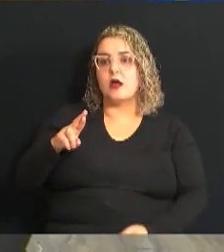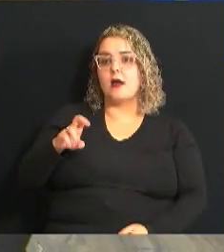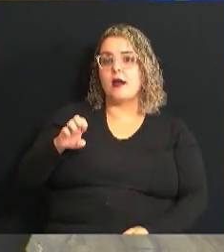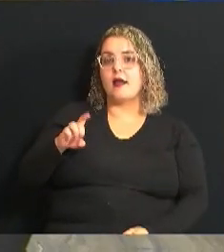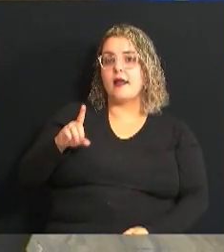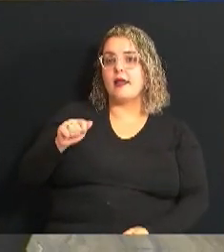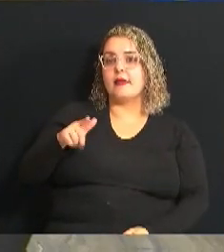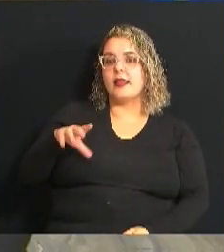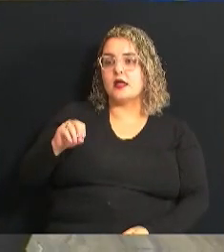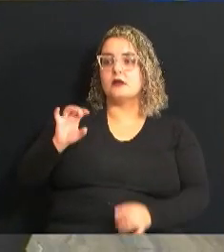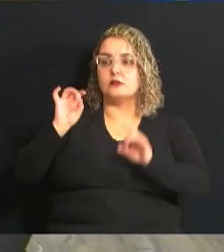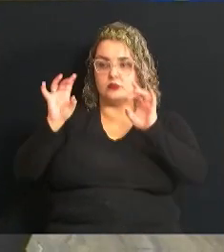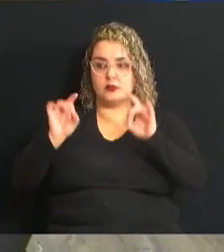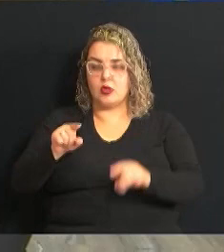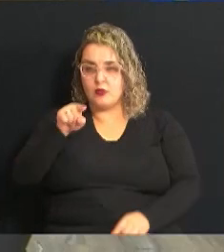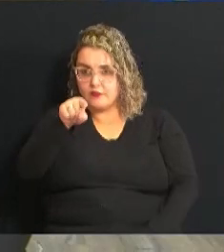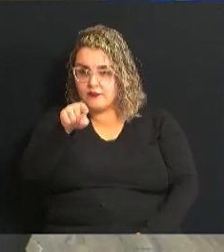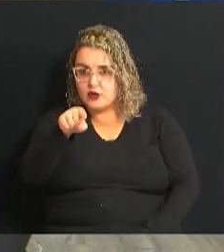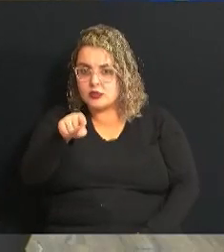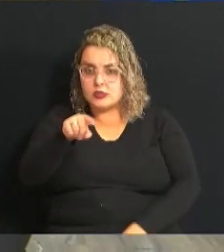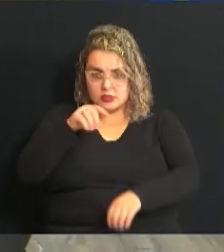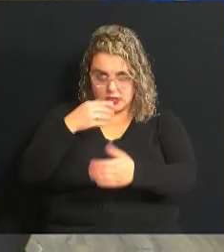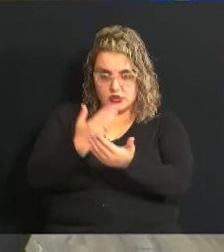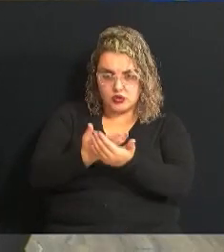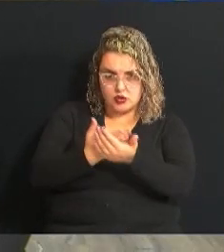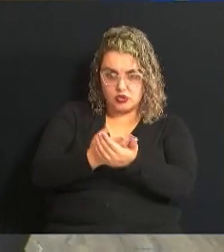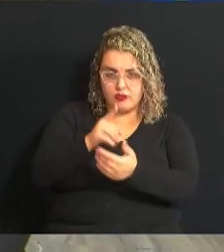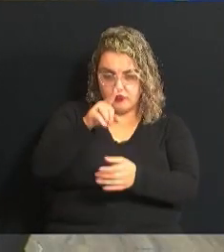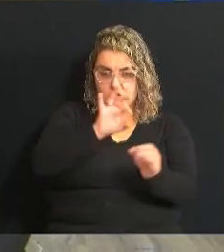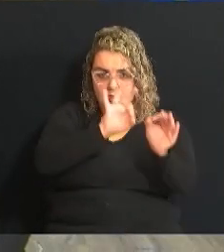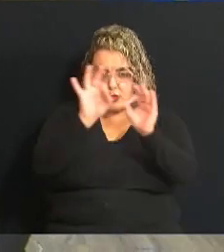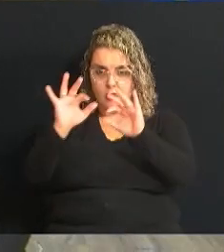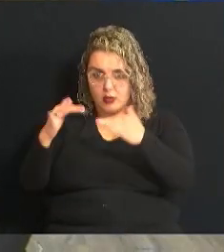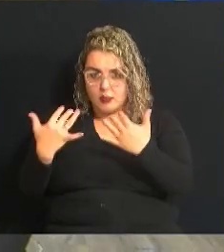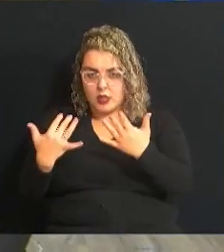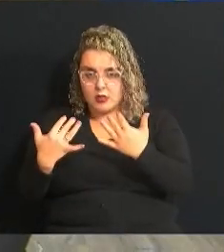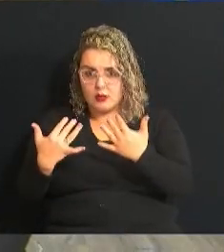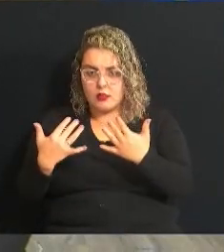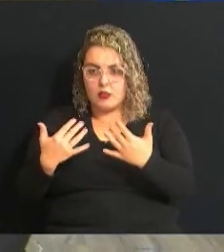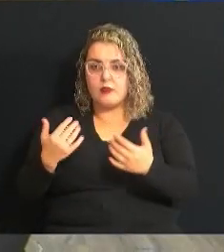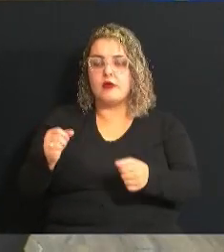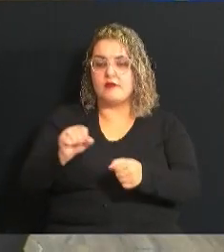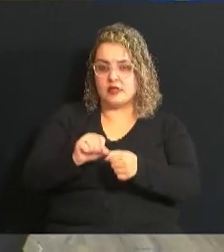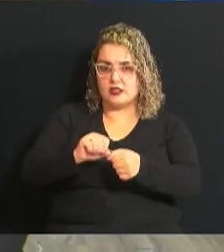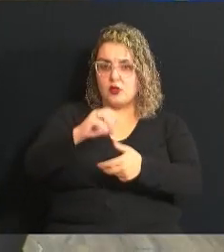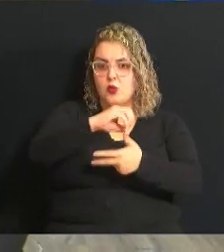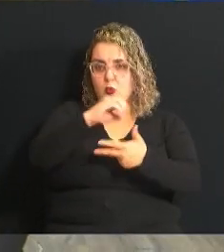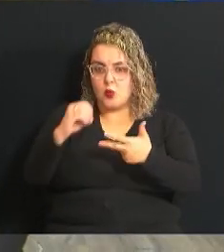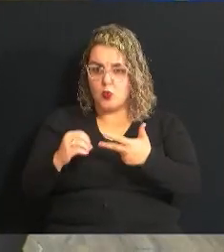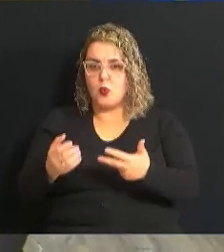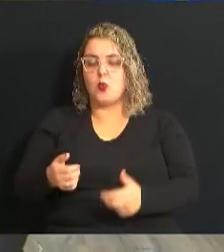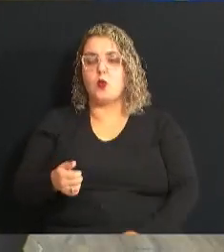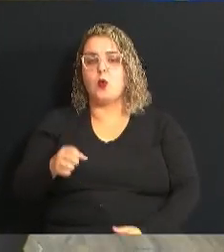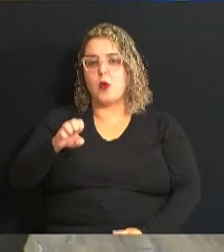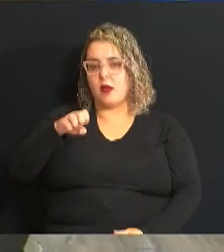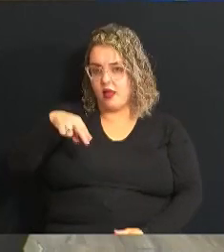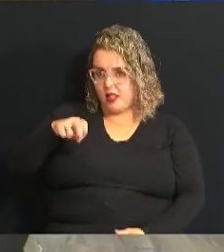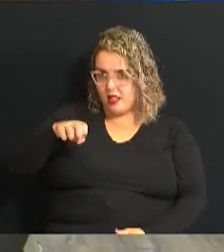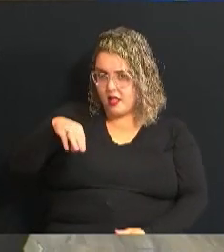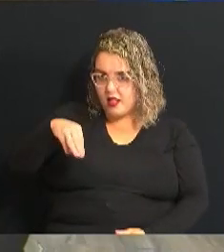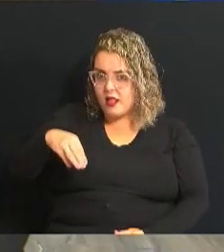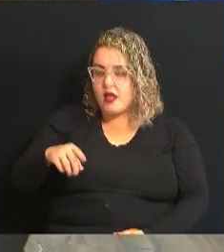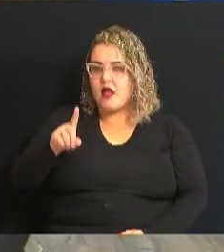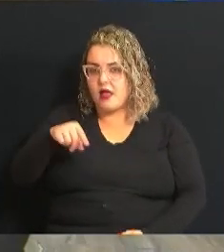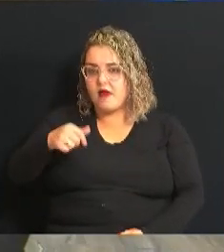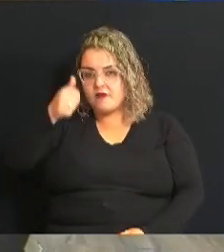especialista. Atenção você estudante, hein? Você que está nos acompanhando, vai prestar o Enem, vai prestar vestibular, é criativo na